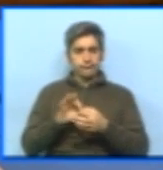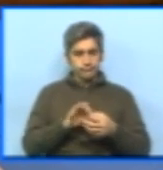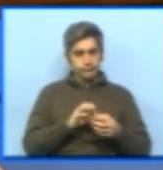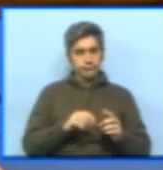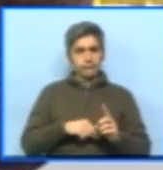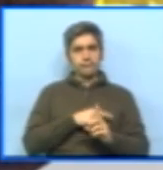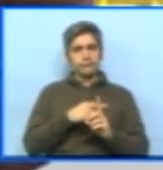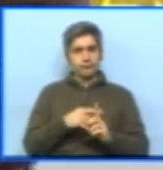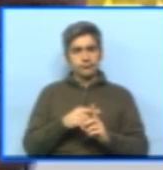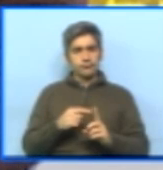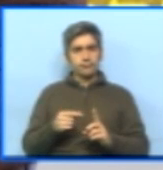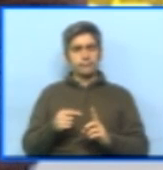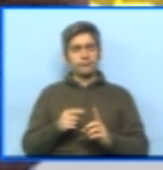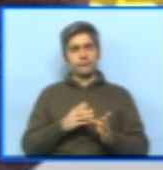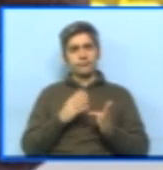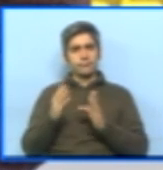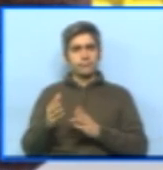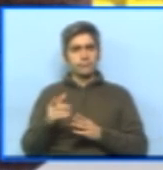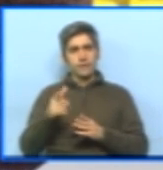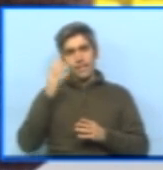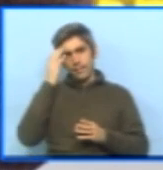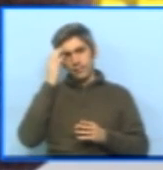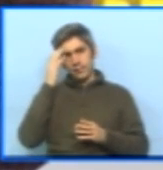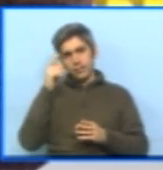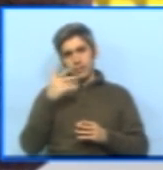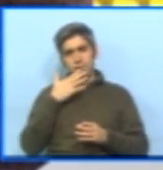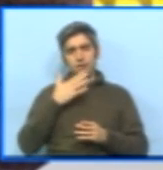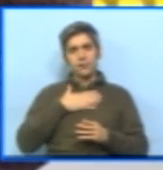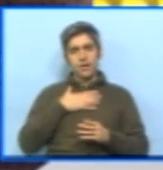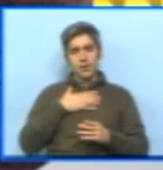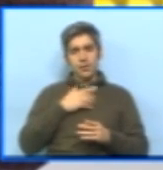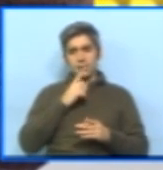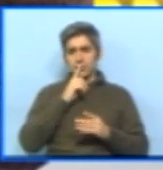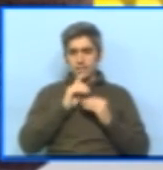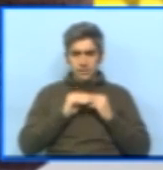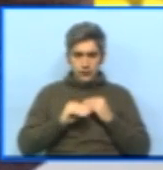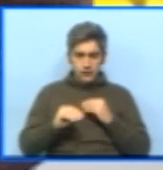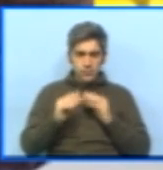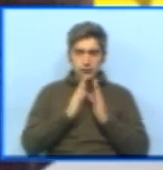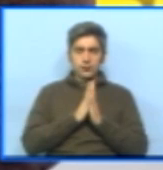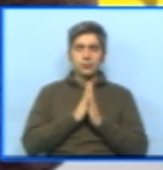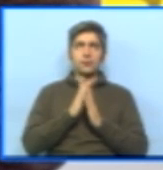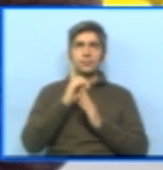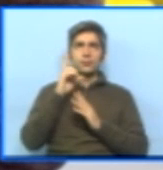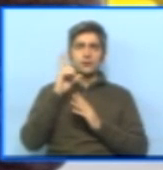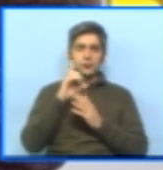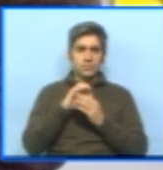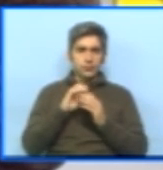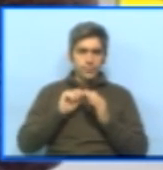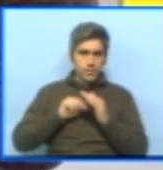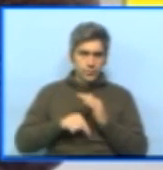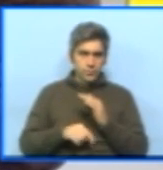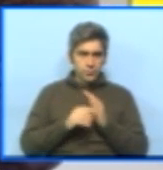outro lado, desta capacidade também que ela nos dá do silêncio e da oração